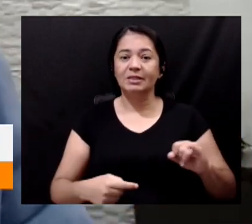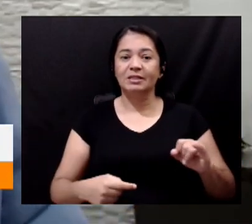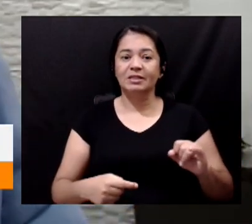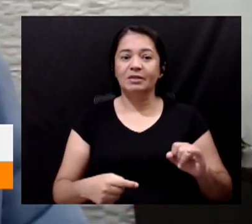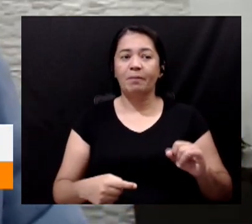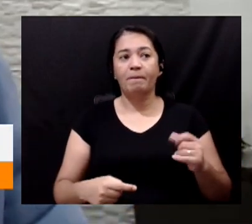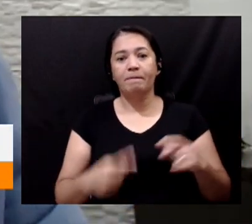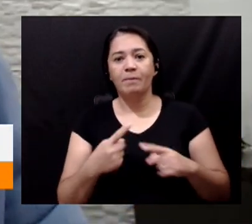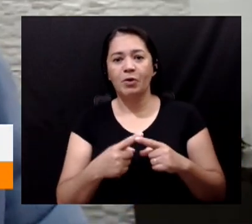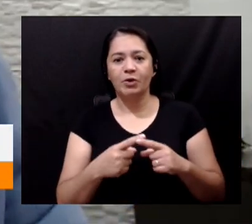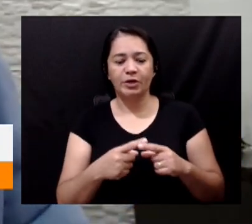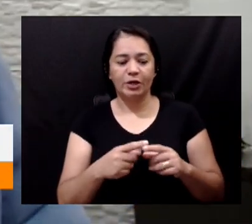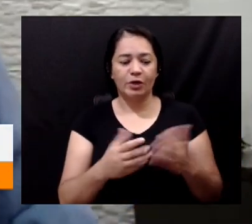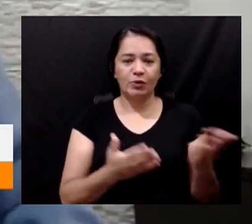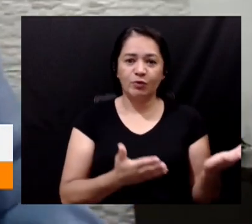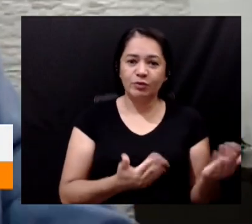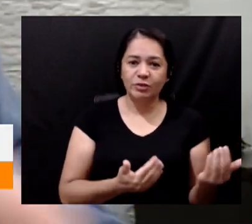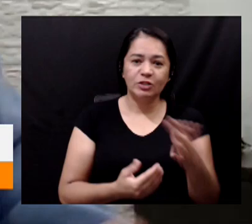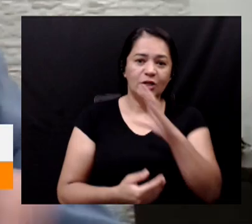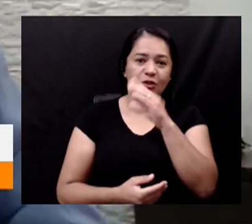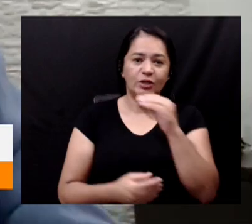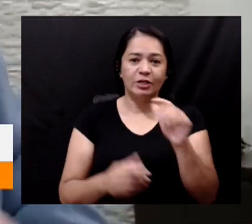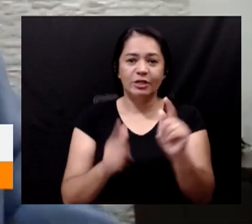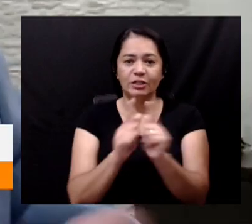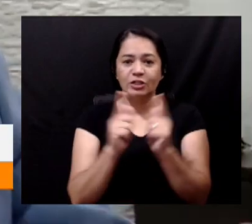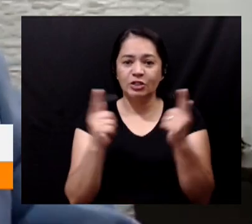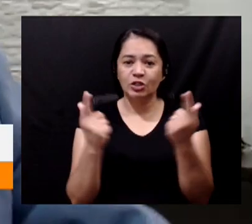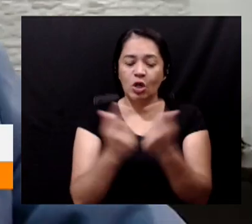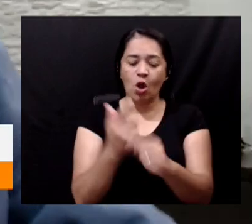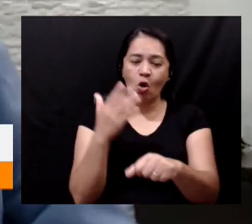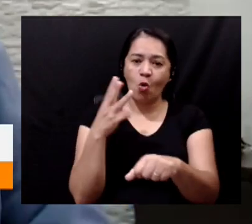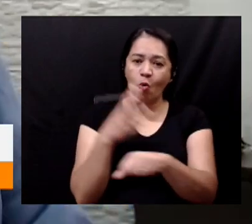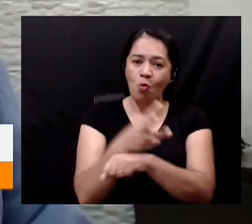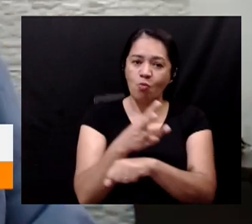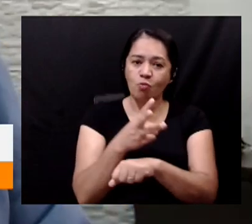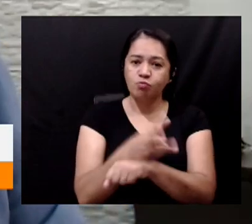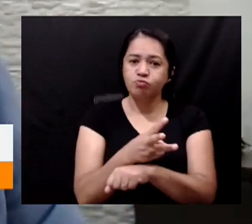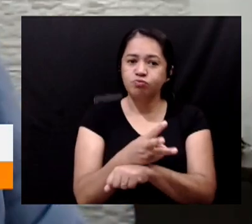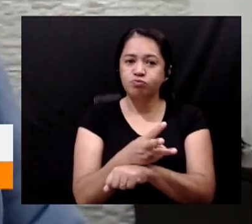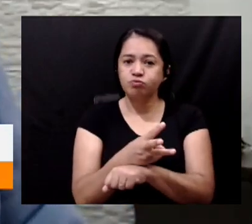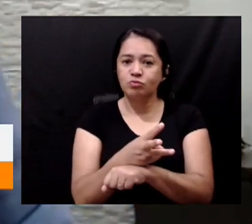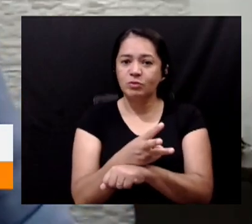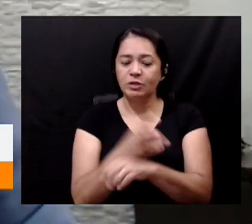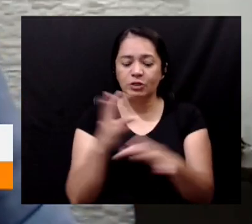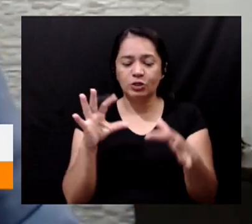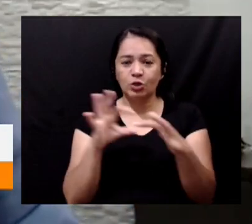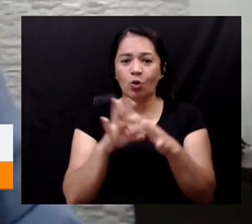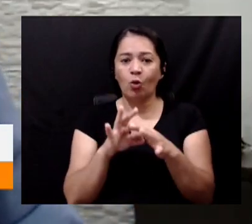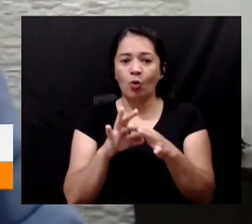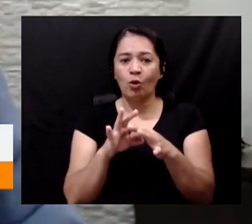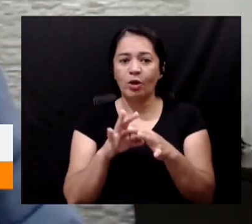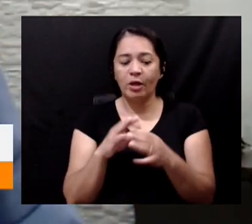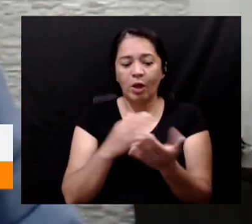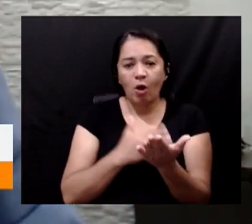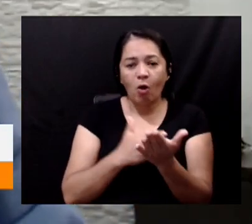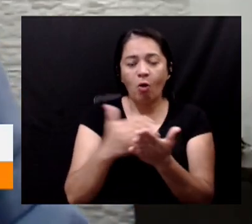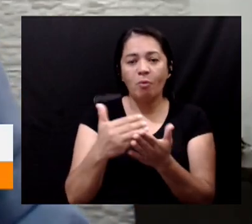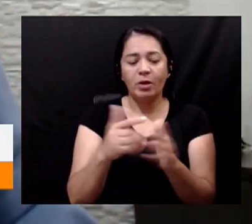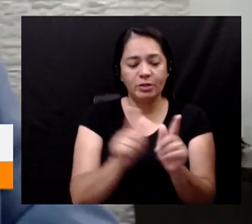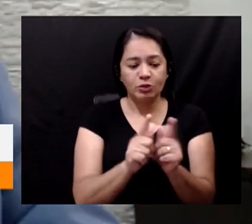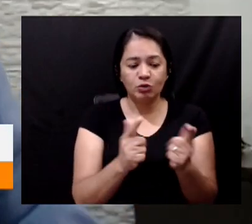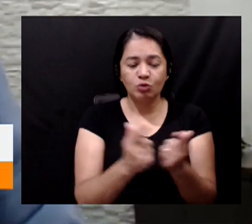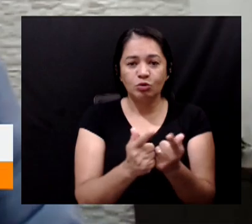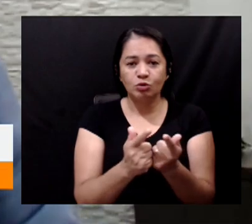aplicativos da internet, enfim, no celular e no computador, e a partir desses grupos que surgem esses